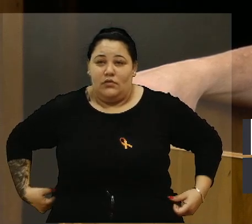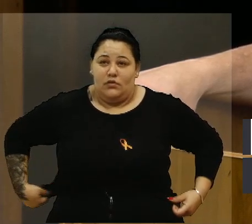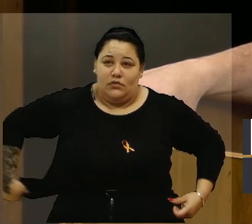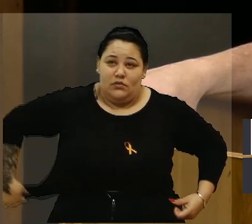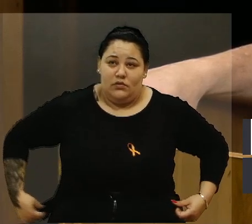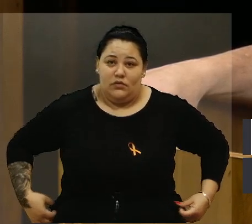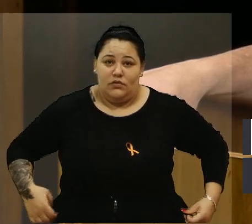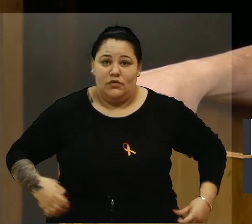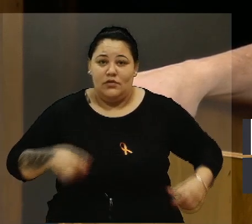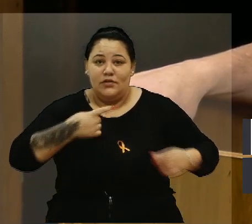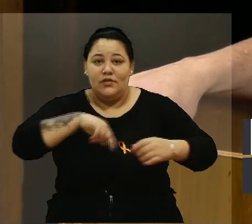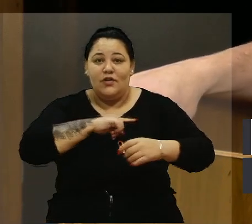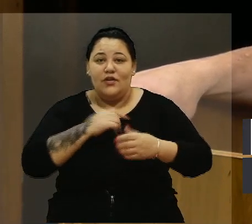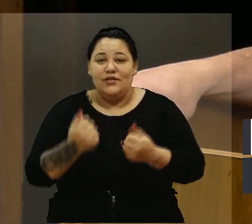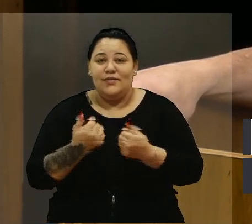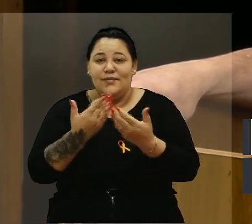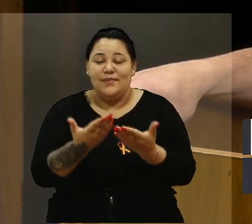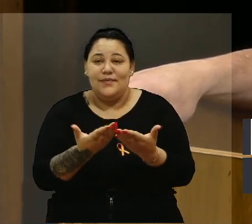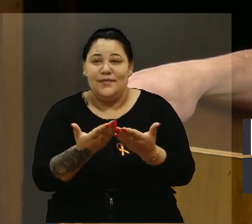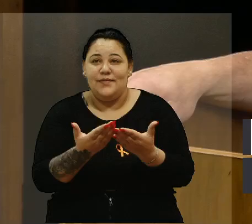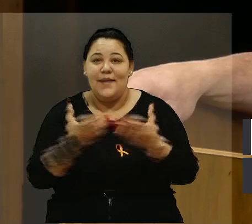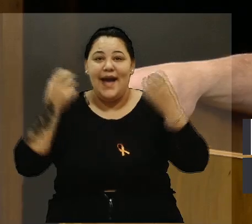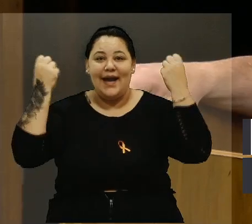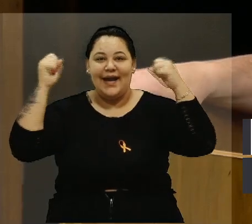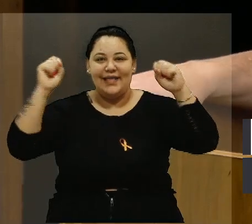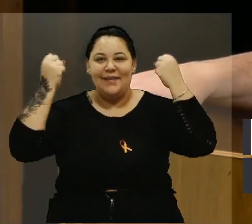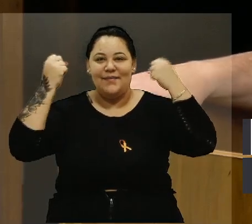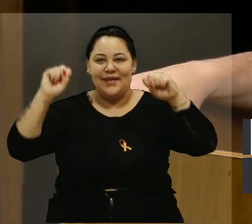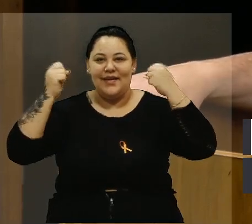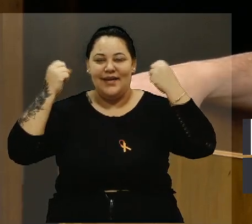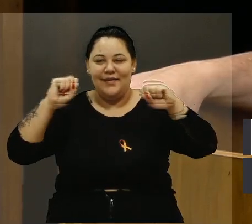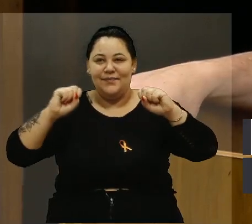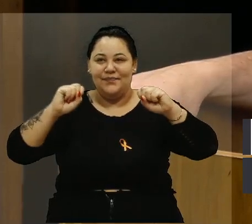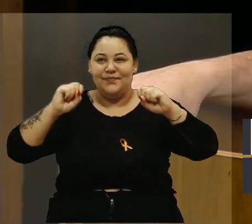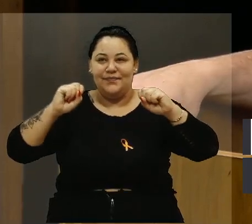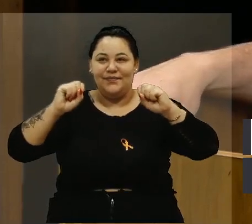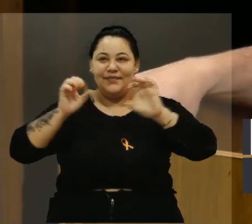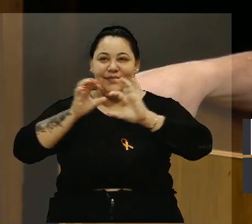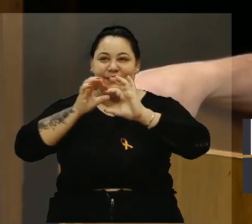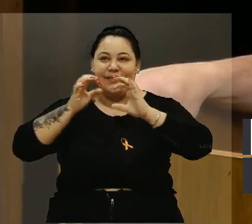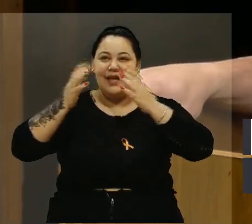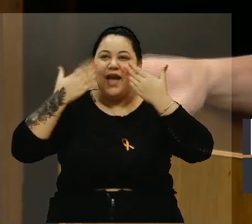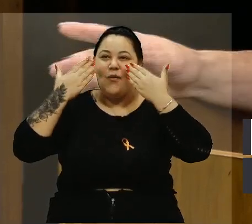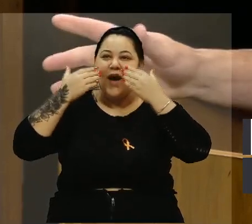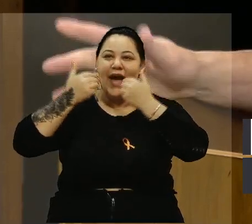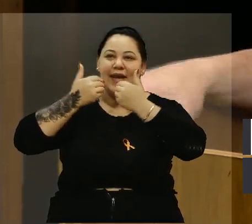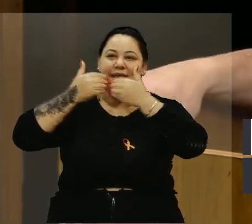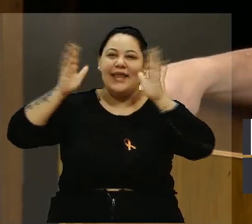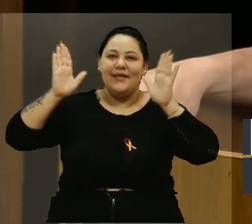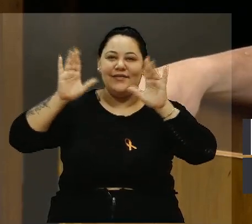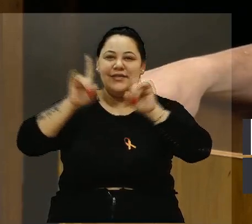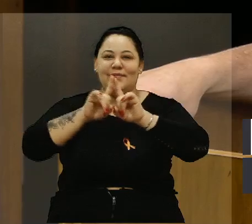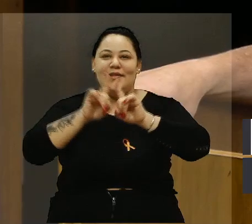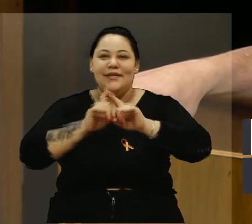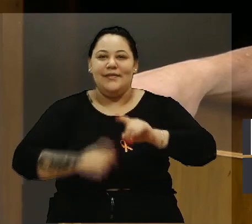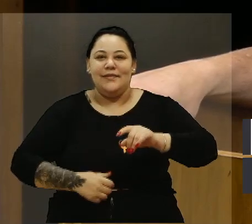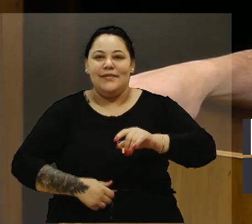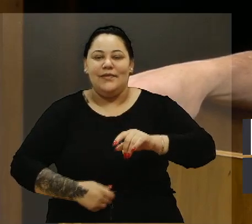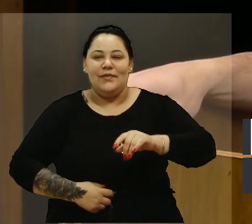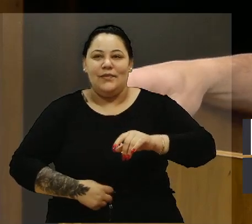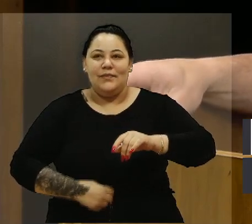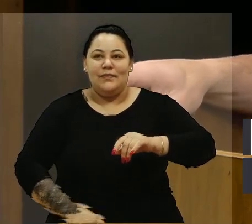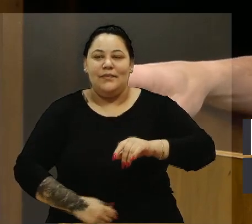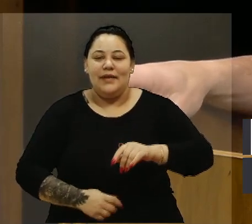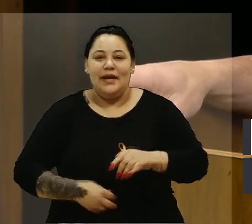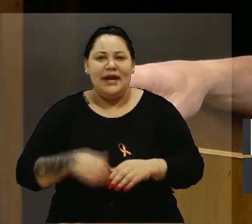de uma academia ao ar livre no Rosário 2, uma demanda muito antiga da comunidade também, e aqui eu tenho que parabenizar o prefeito